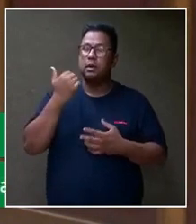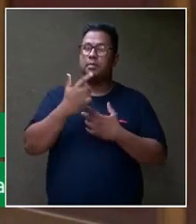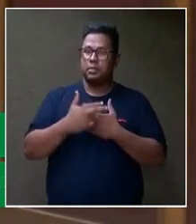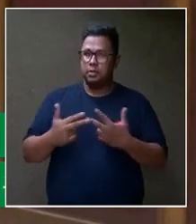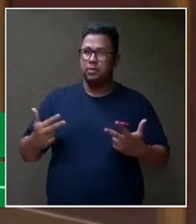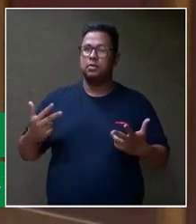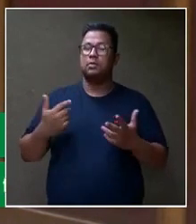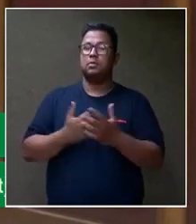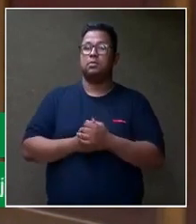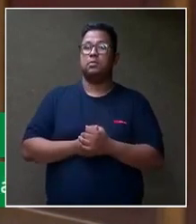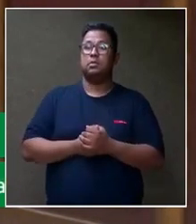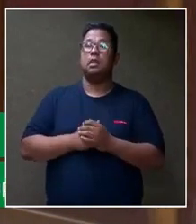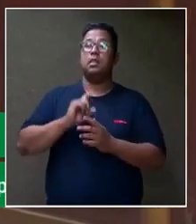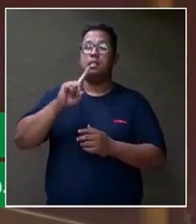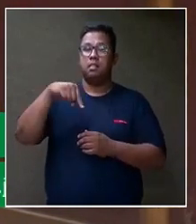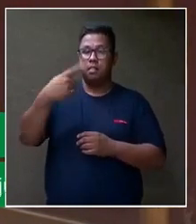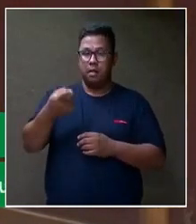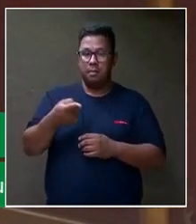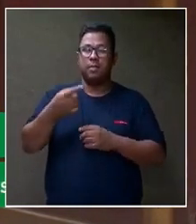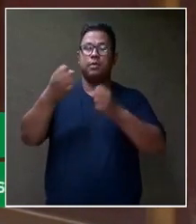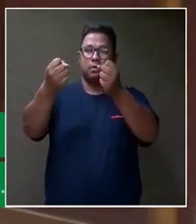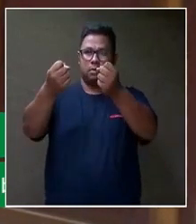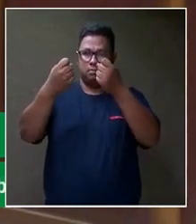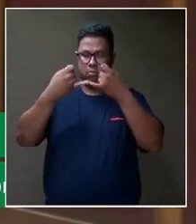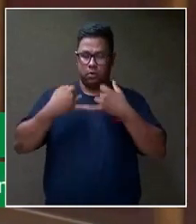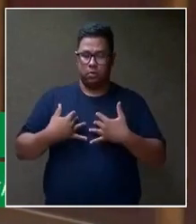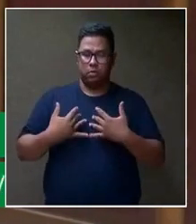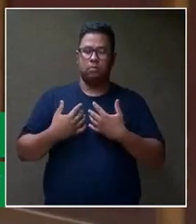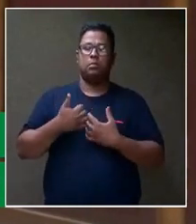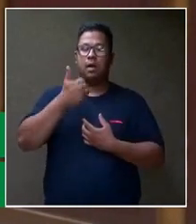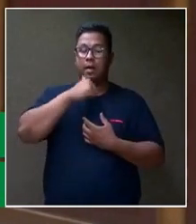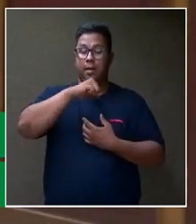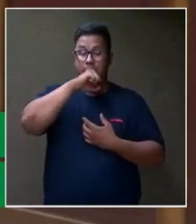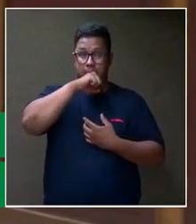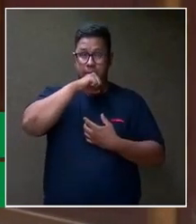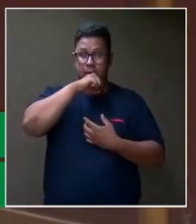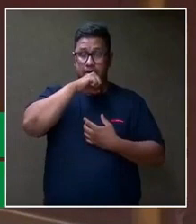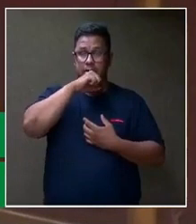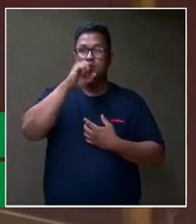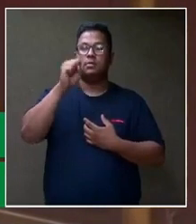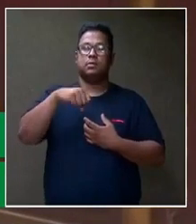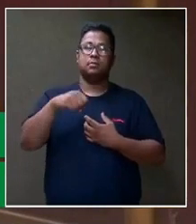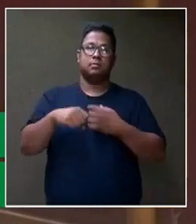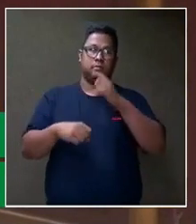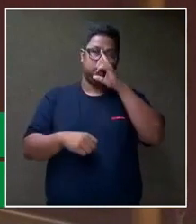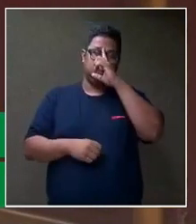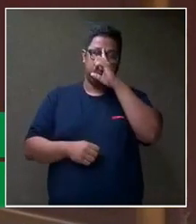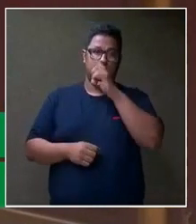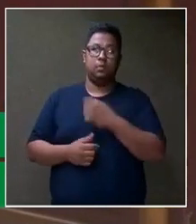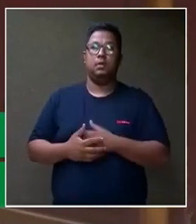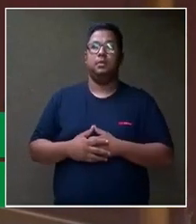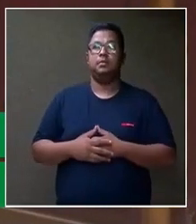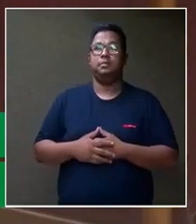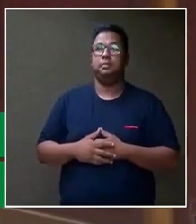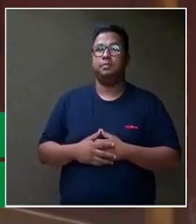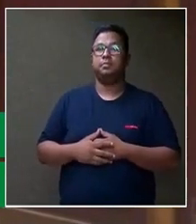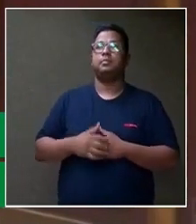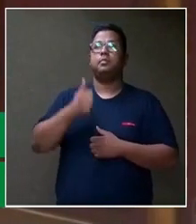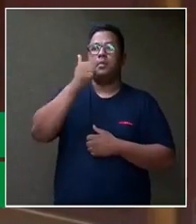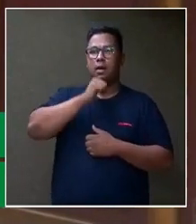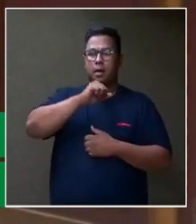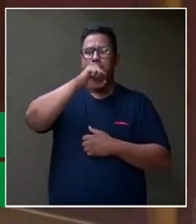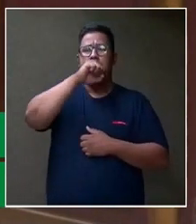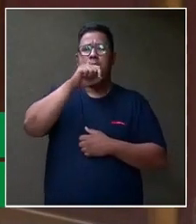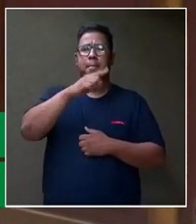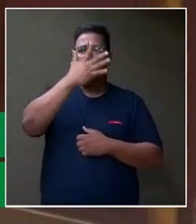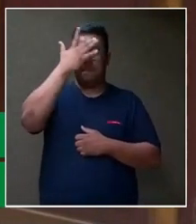desse acontecimento? Tomei depois que a dona Neia contou, mas... A mãe dela lhe contou? É, ela... Que a Emily falou que ele